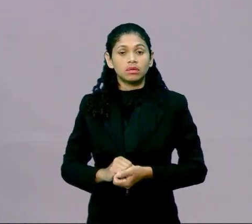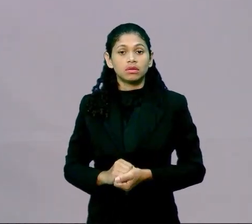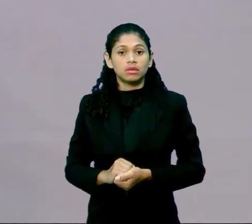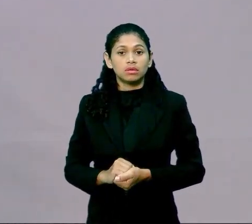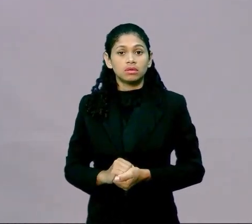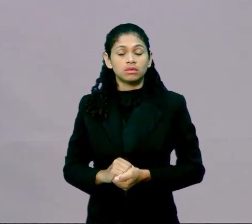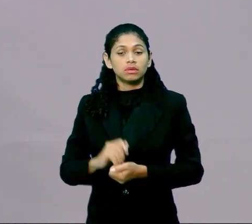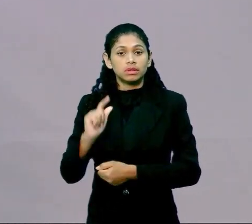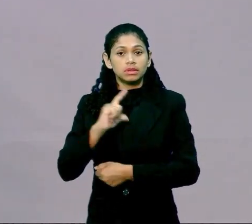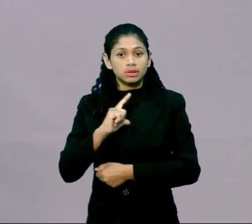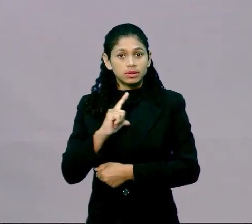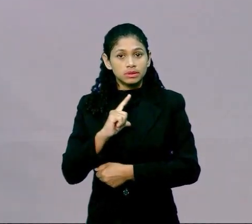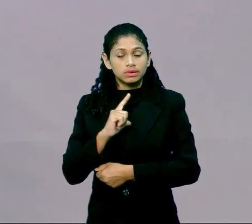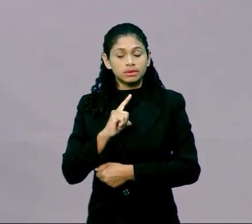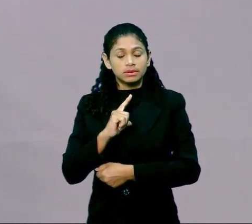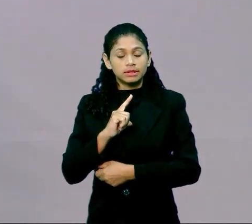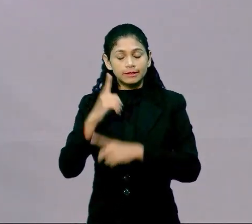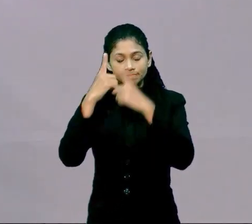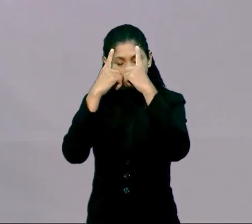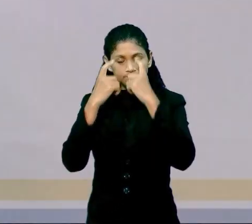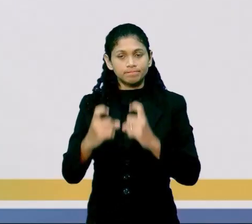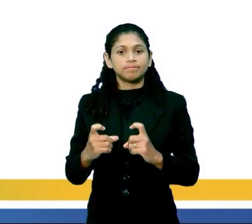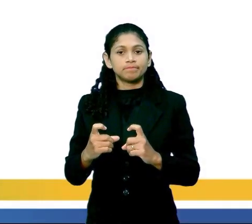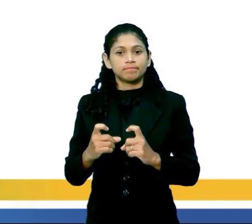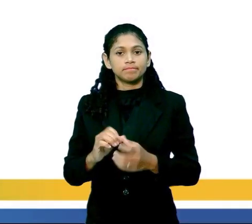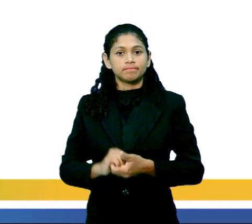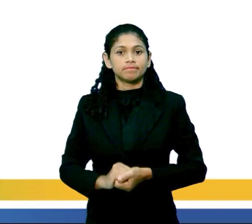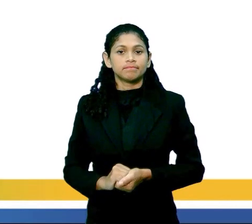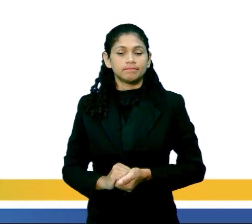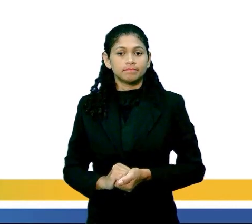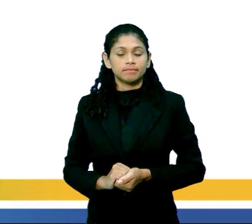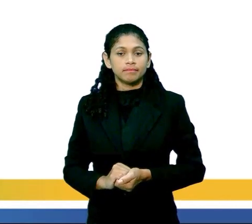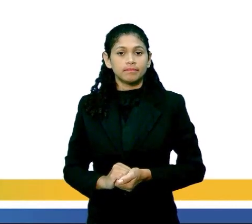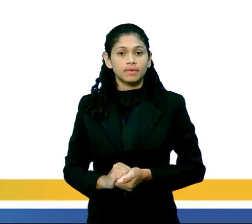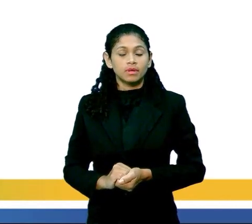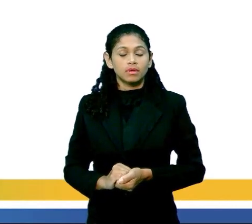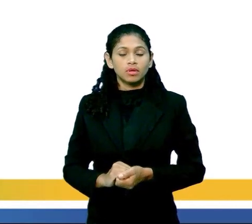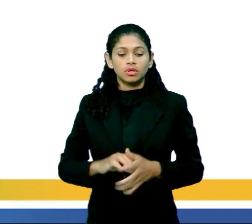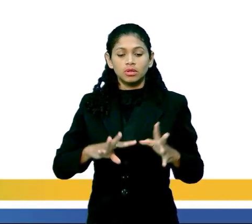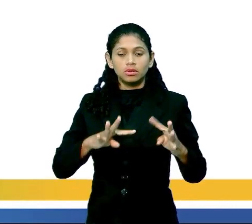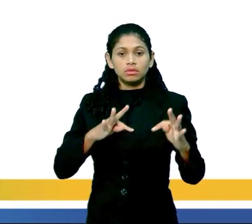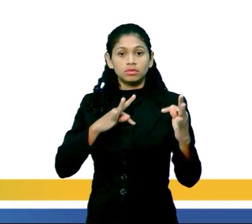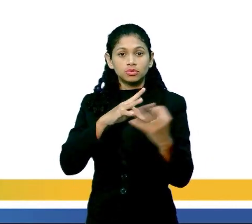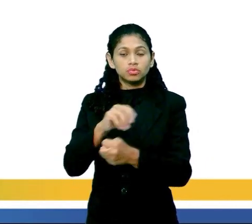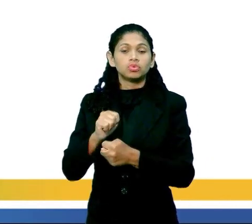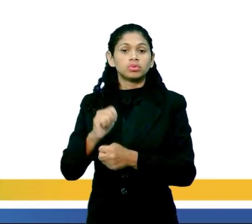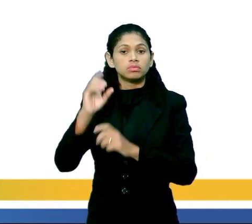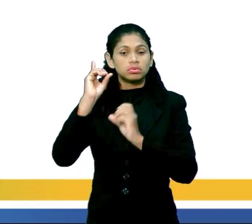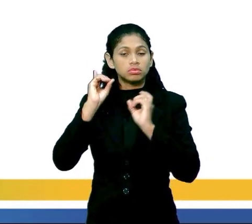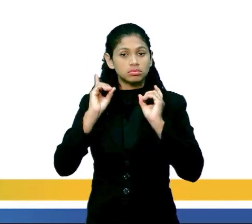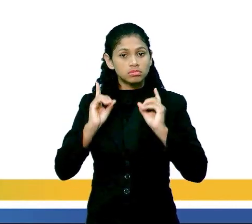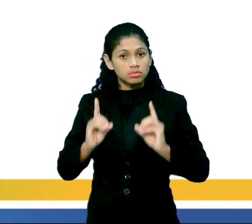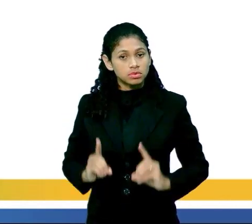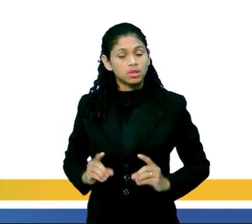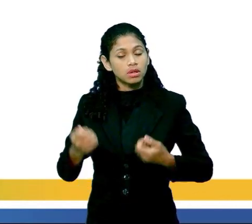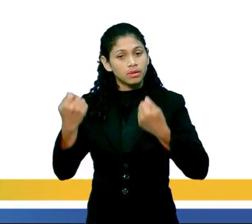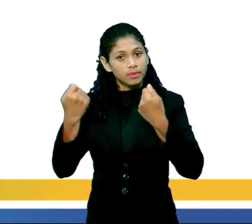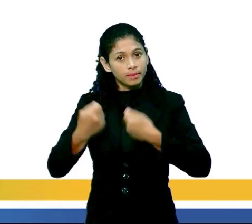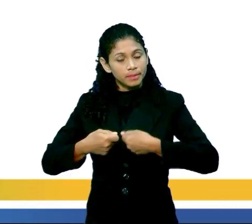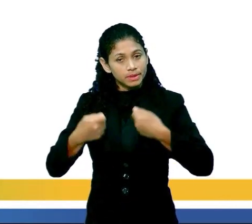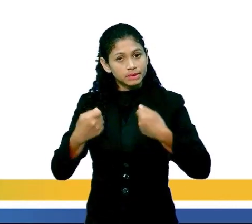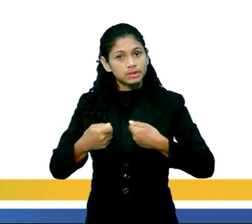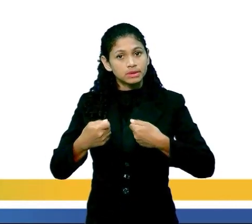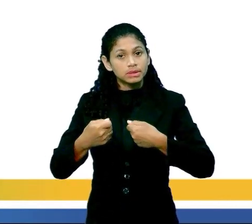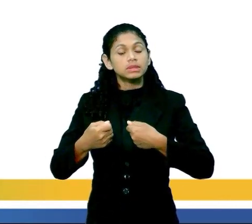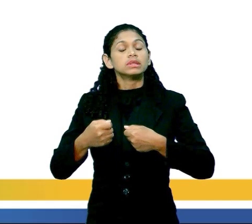desrespeitado, então nós temos violações. E todos os direitos, eles devem ser considerados como direitos humanos. Por